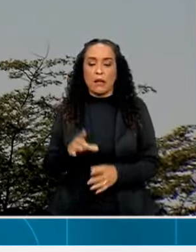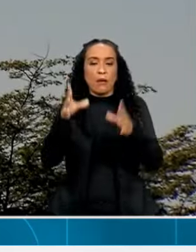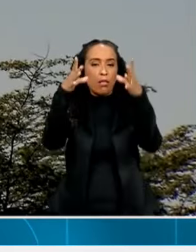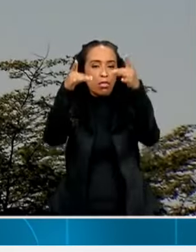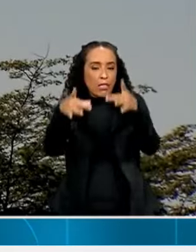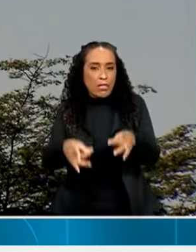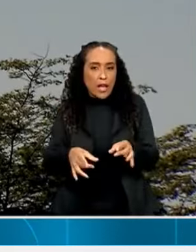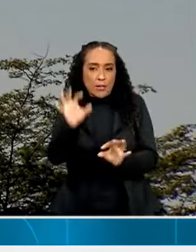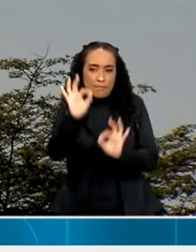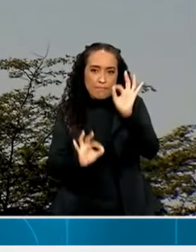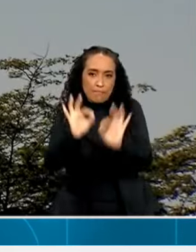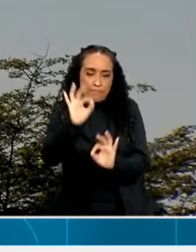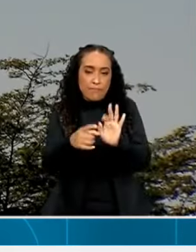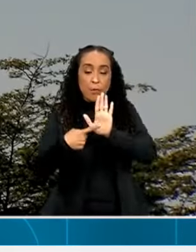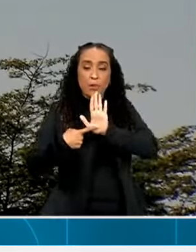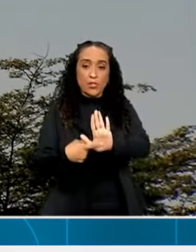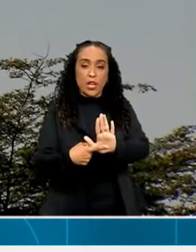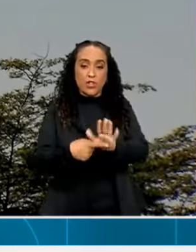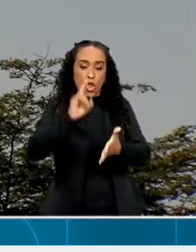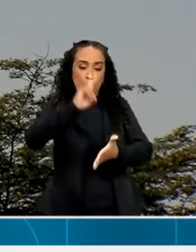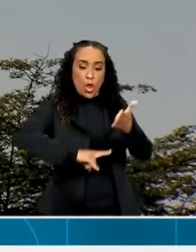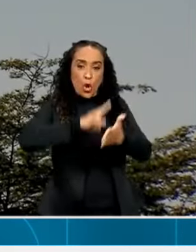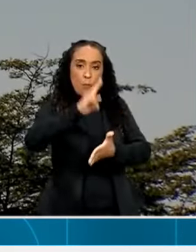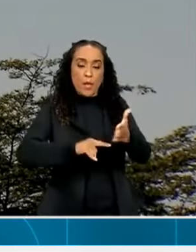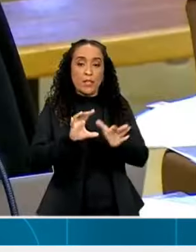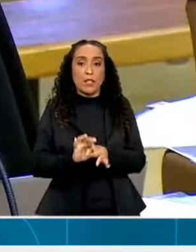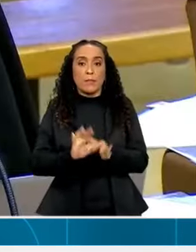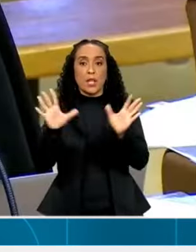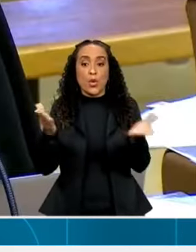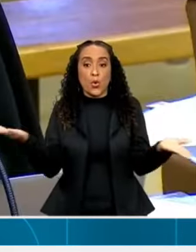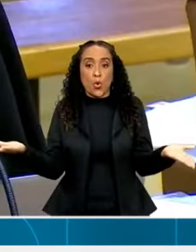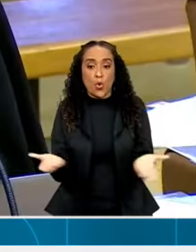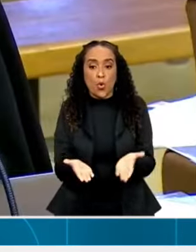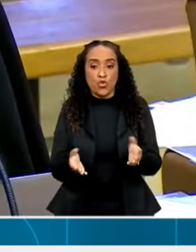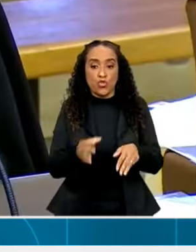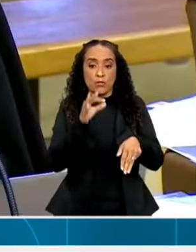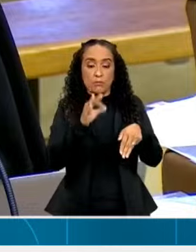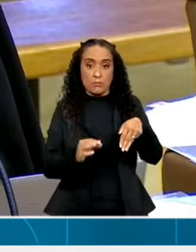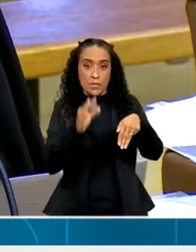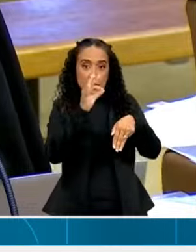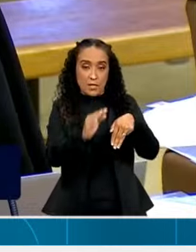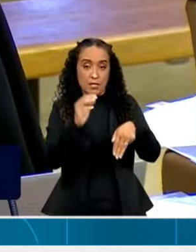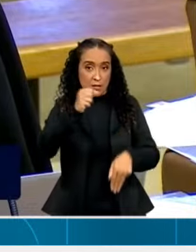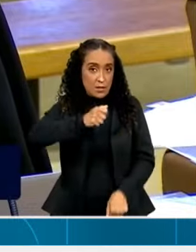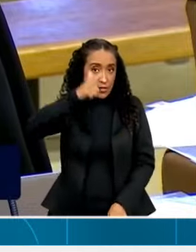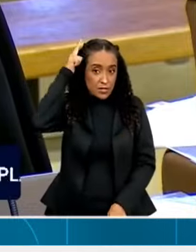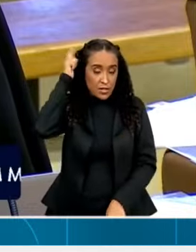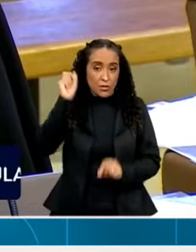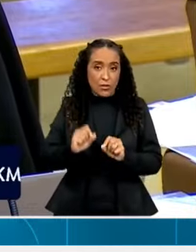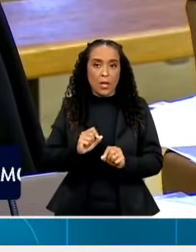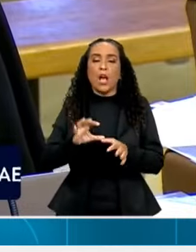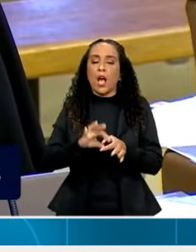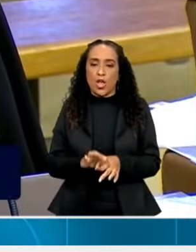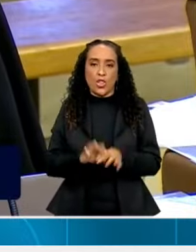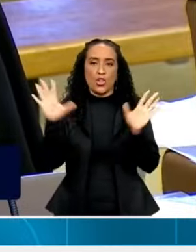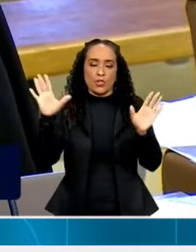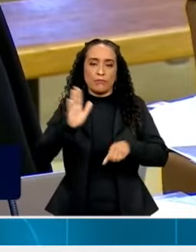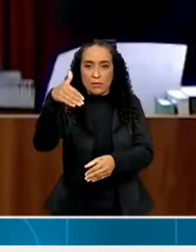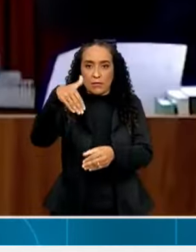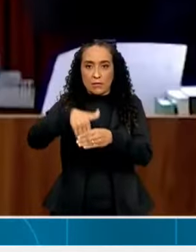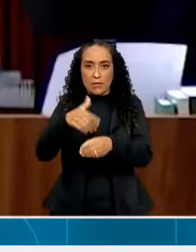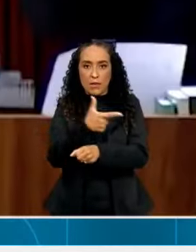Outra informação importante sobre esse caso, a ligação de Bolsonaro com o plano para matar Lula, Alckmin e Moraes, isso segundo a